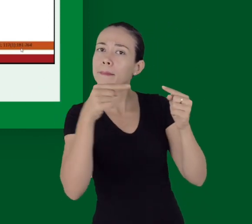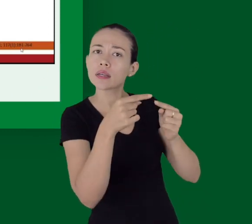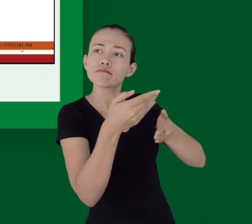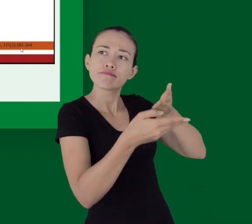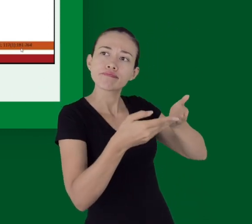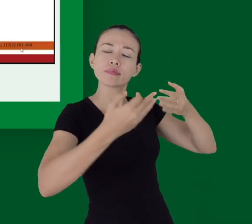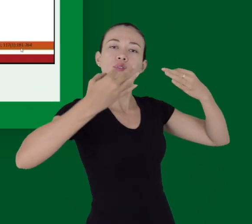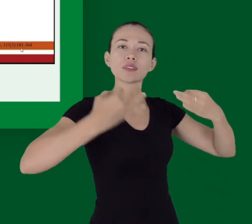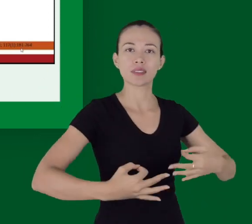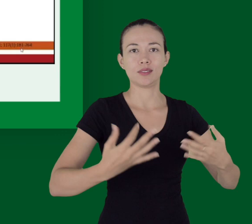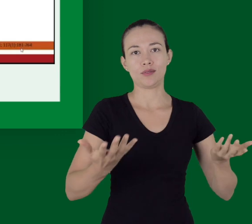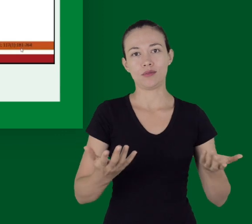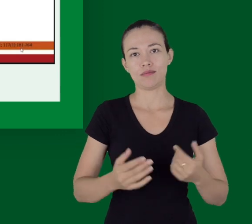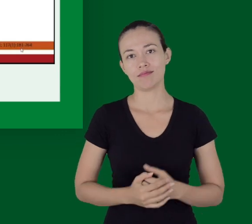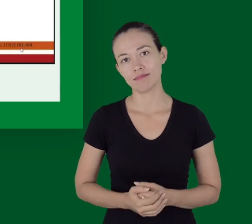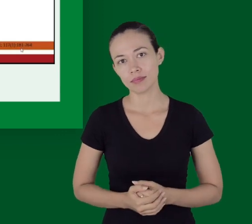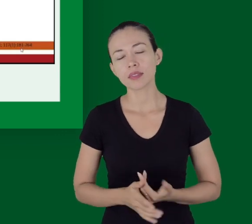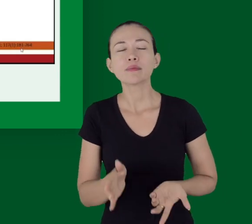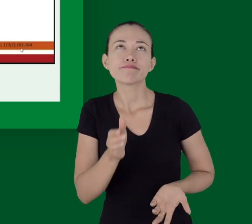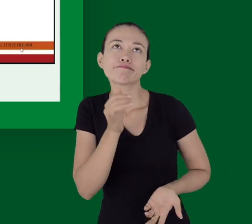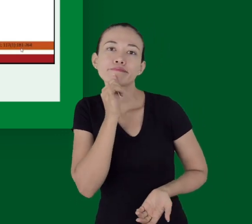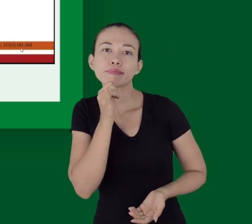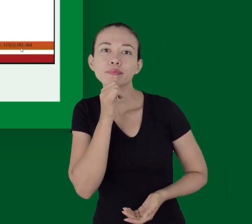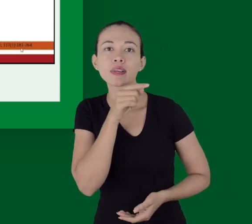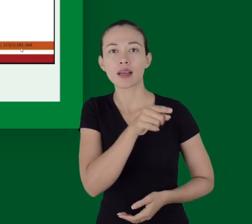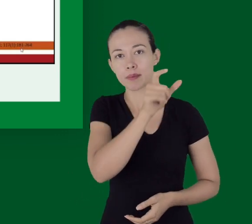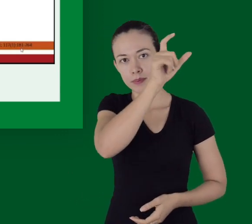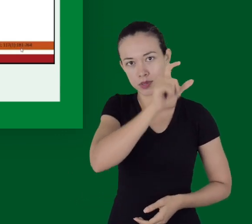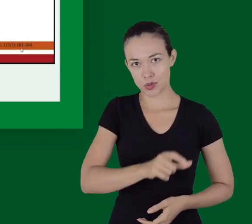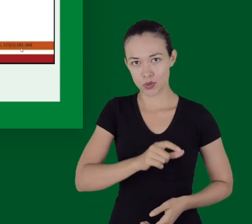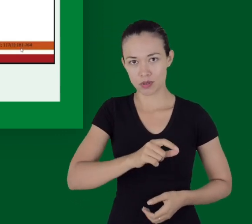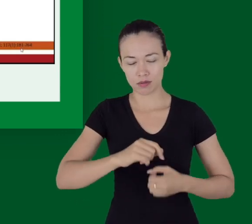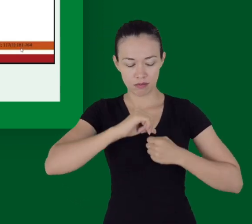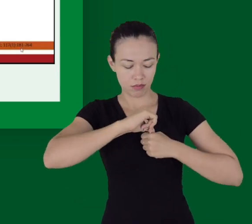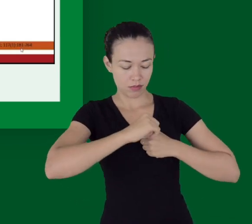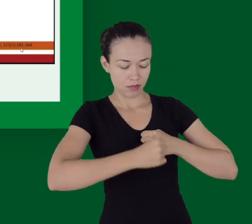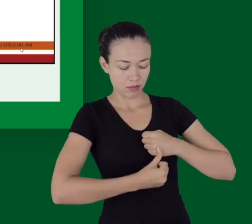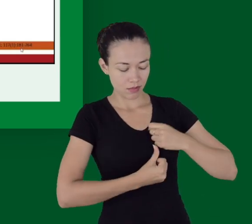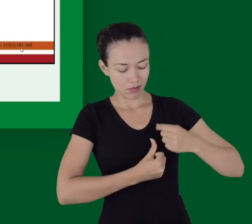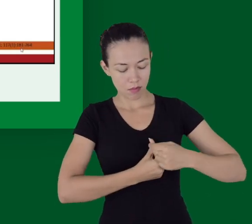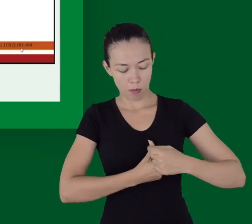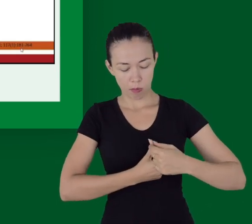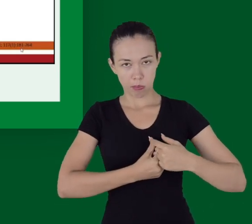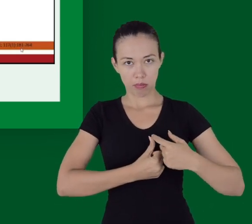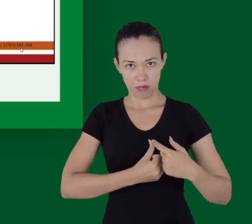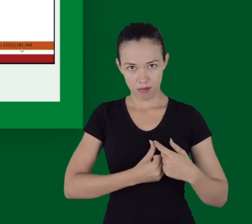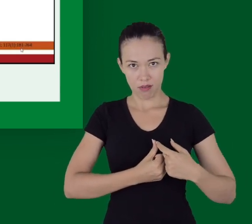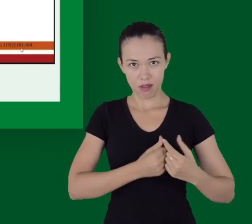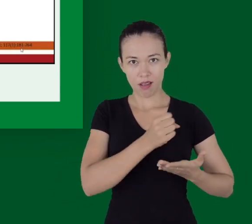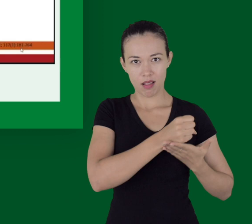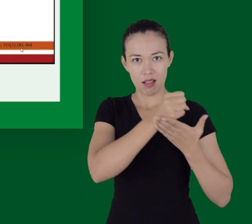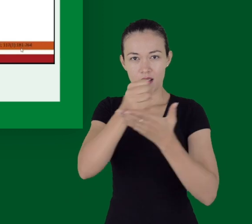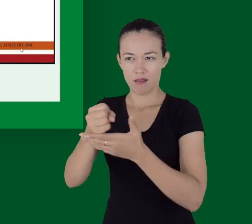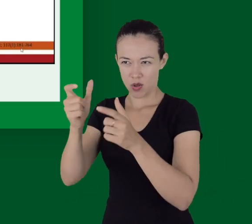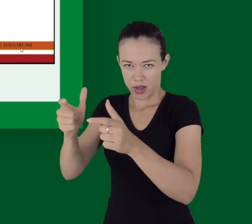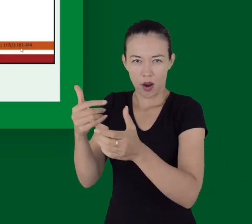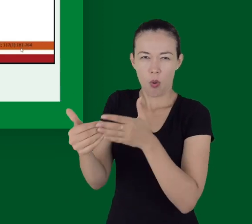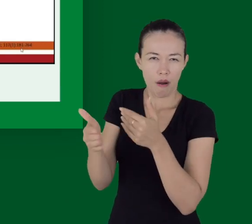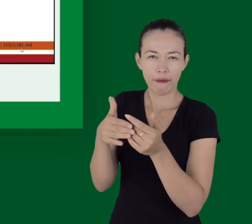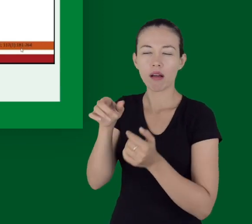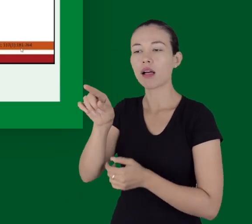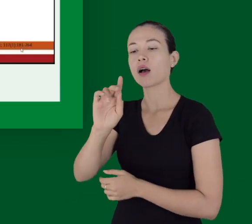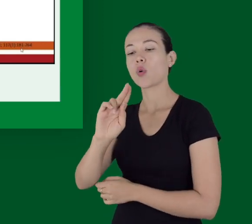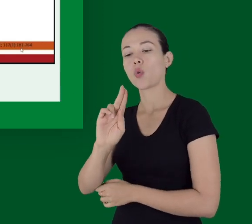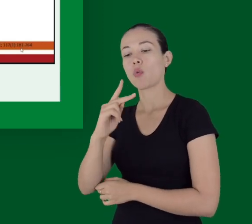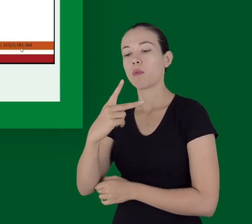para aquele paciente. Em alguns casos, a gente vai levar para um lugar que não vai ter. Então, por exemplo, se for dissecção, levar para qualquer lugar, para uma